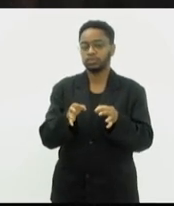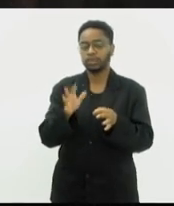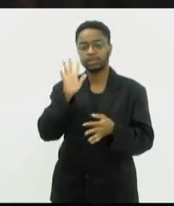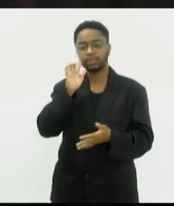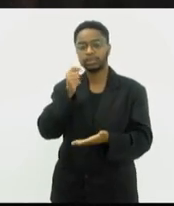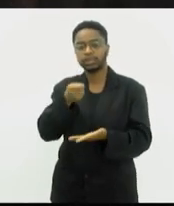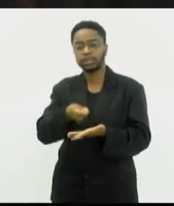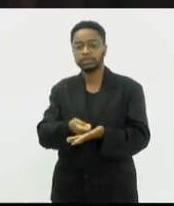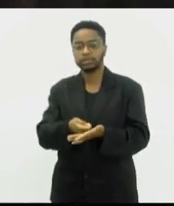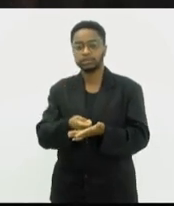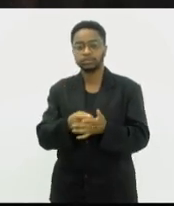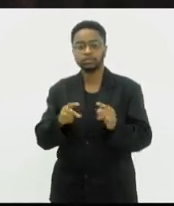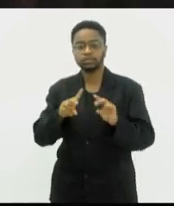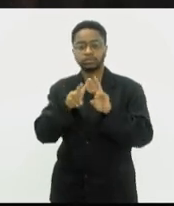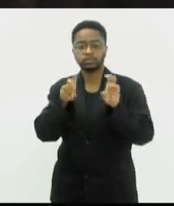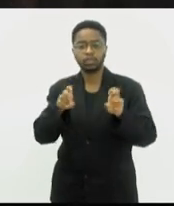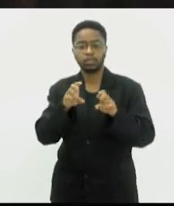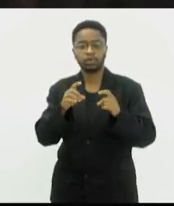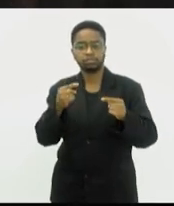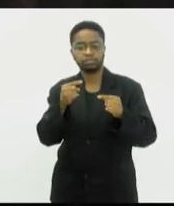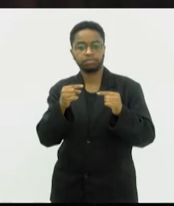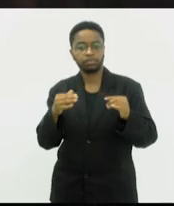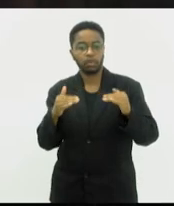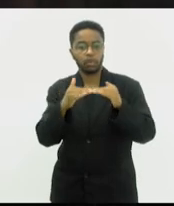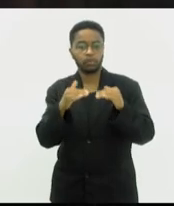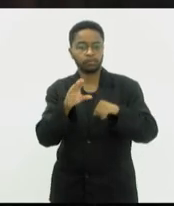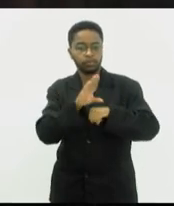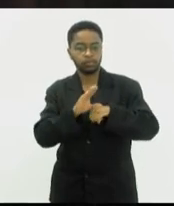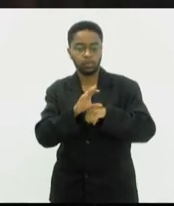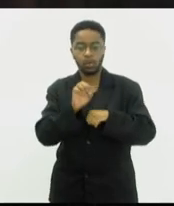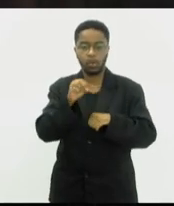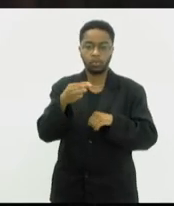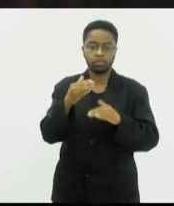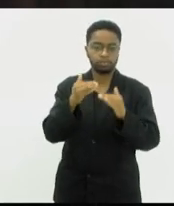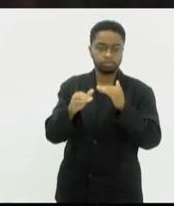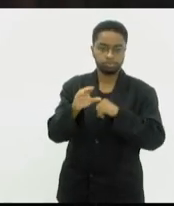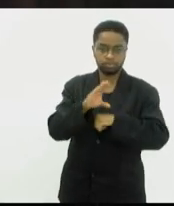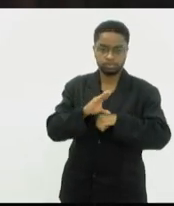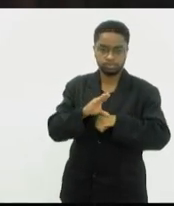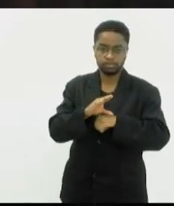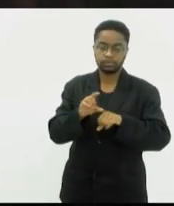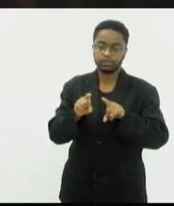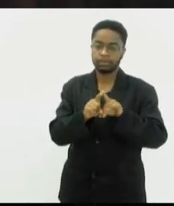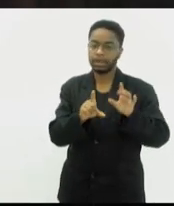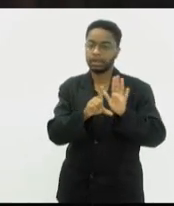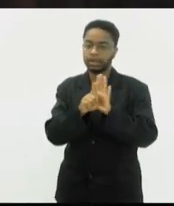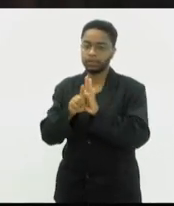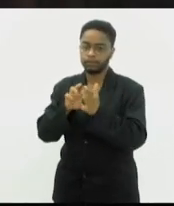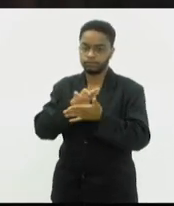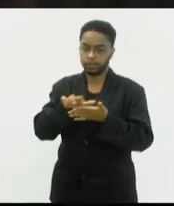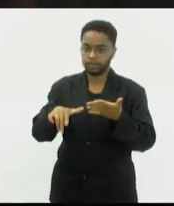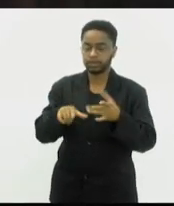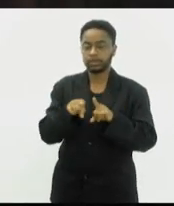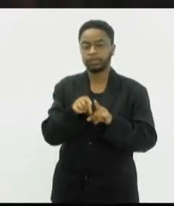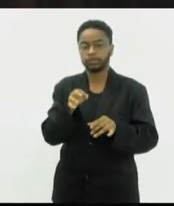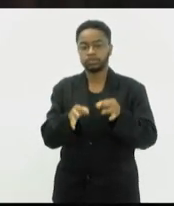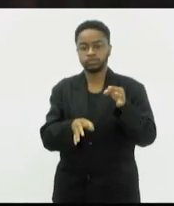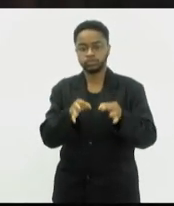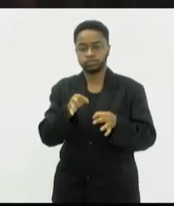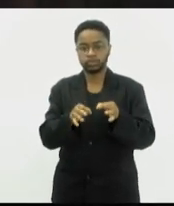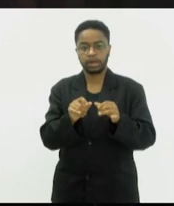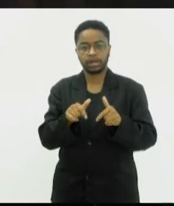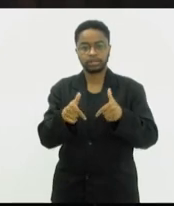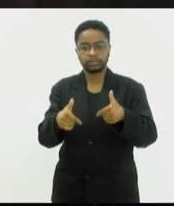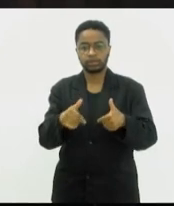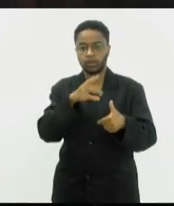decide de constitucionalidades e inconstitucionalidades de legislações. E também julga todos os